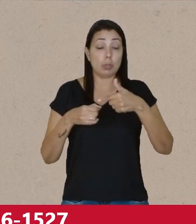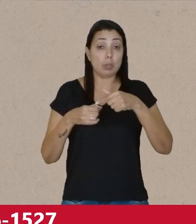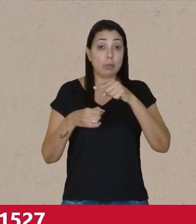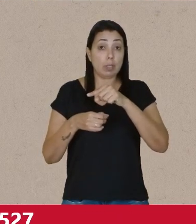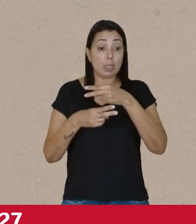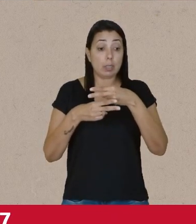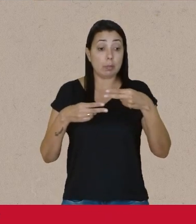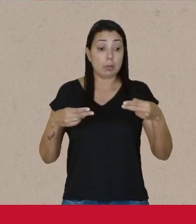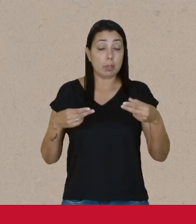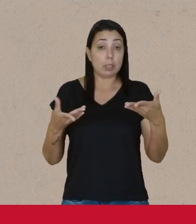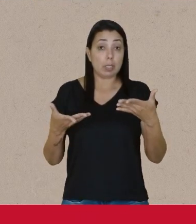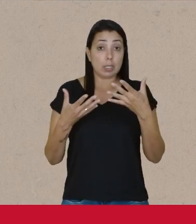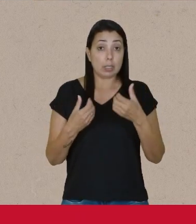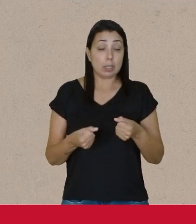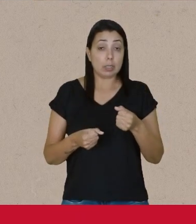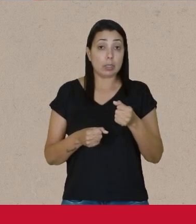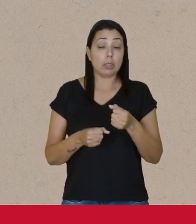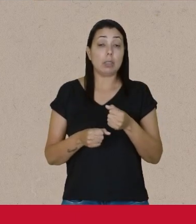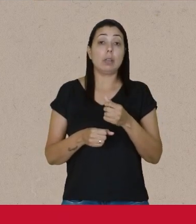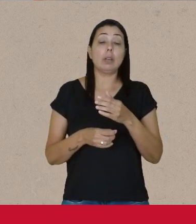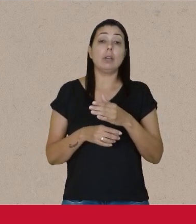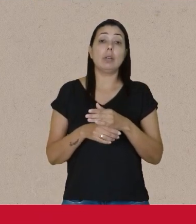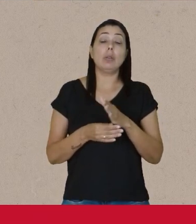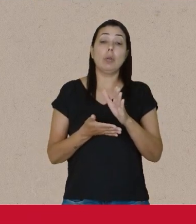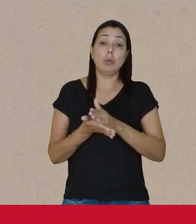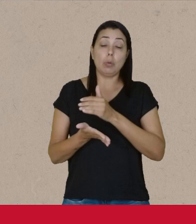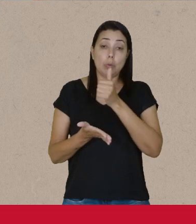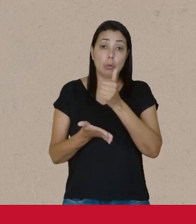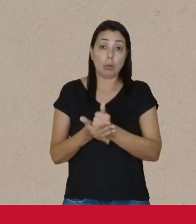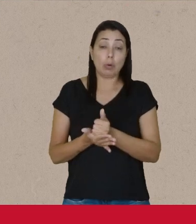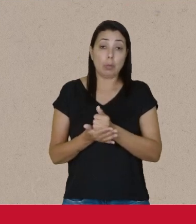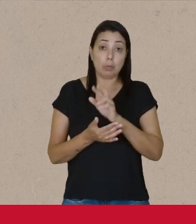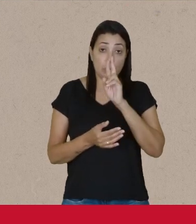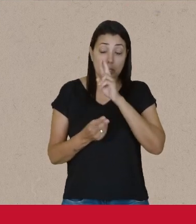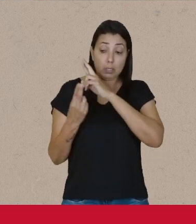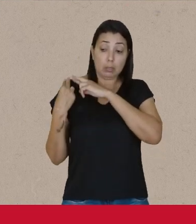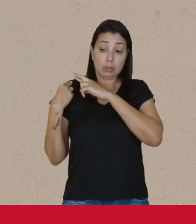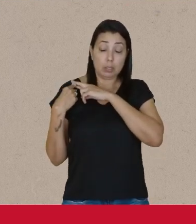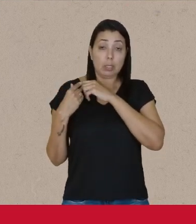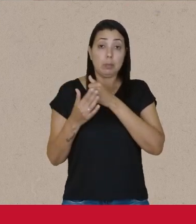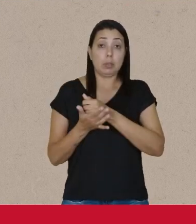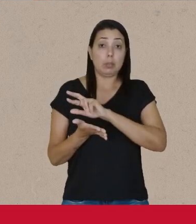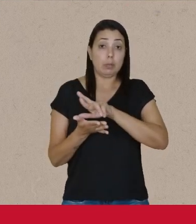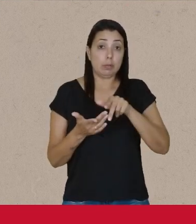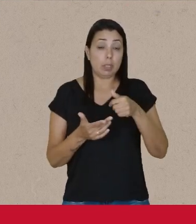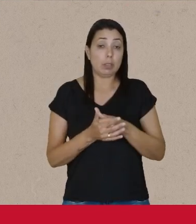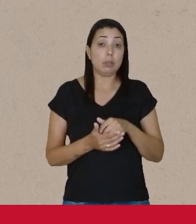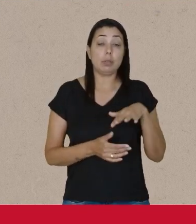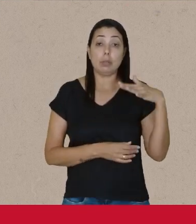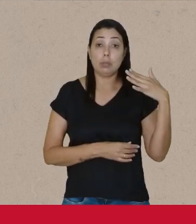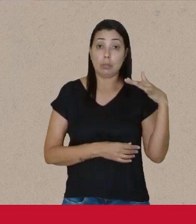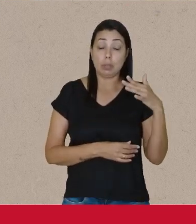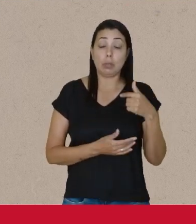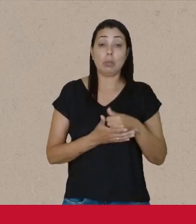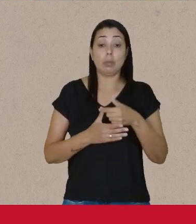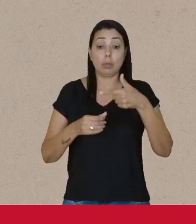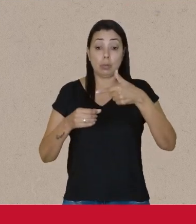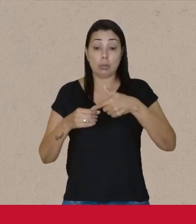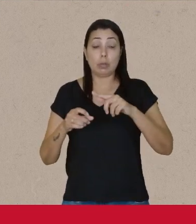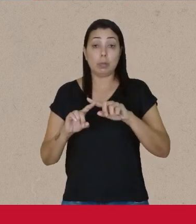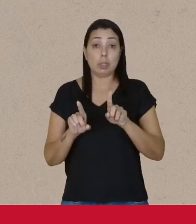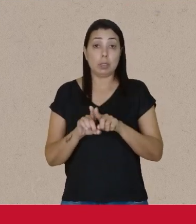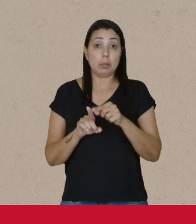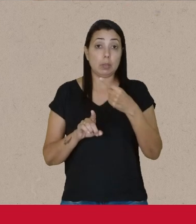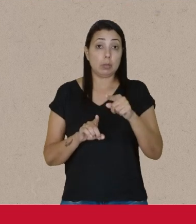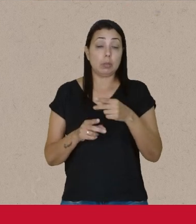Petrobras, adotada após o golpe de 2016, é a responsável direta pela volatilidade dos preços dos combustíveis, mas também pelo